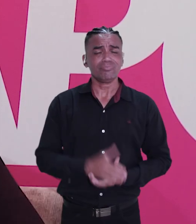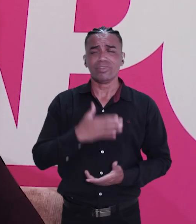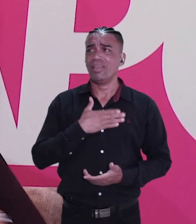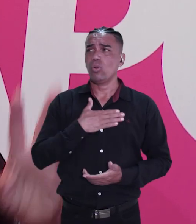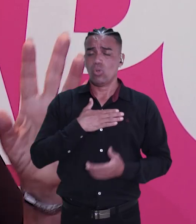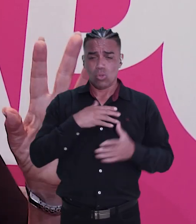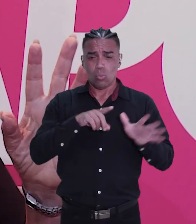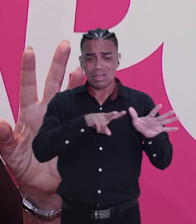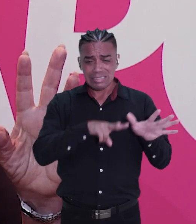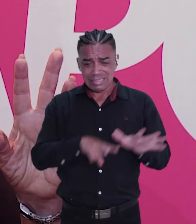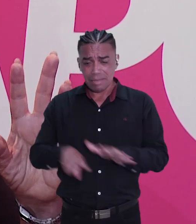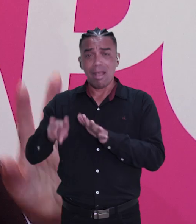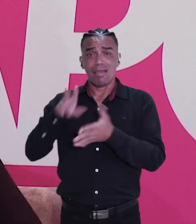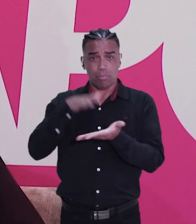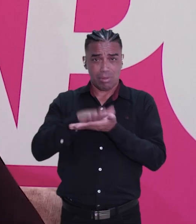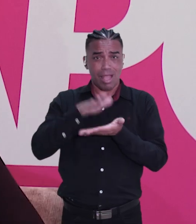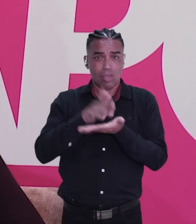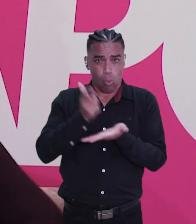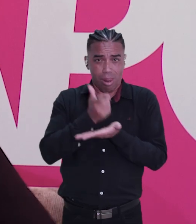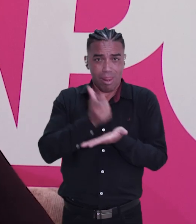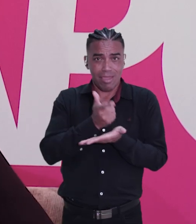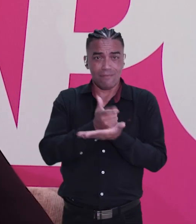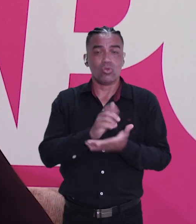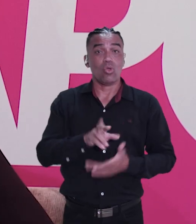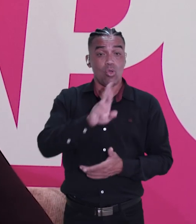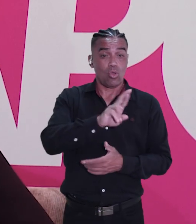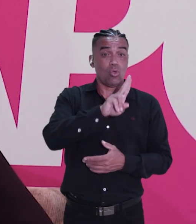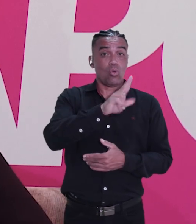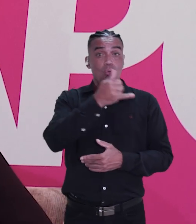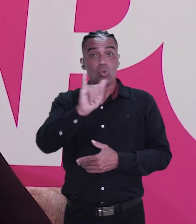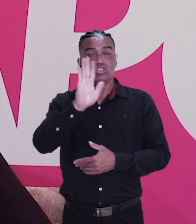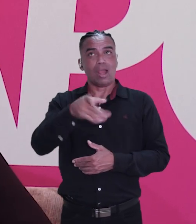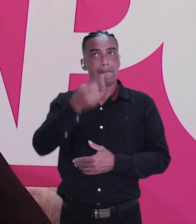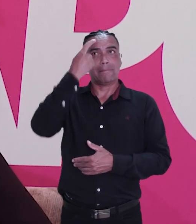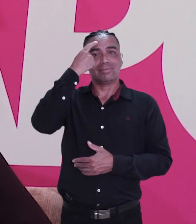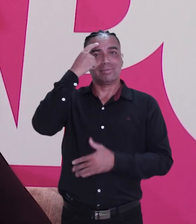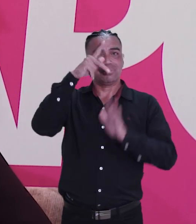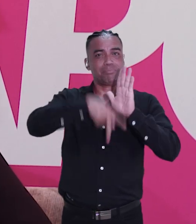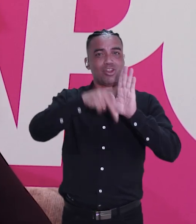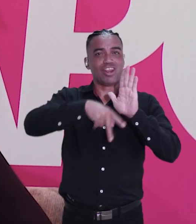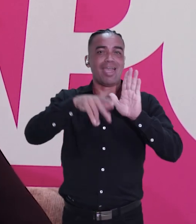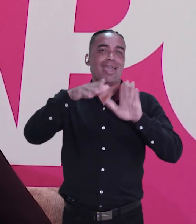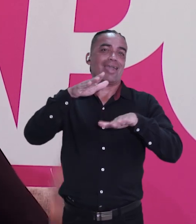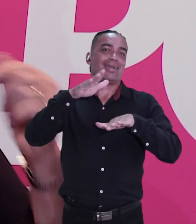assim, uma semana depois de ter lançado o livro, o Rui já estava com outro livro na